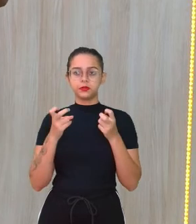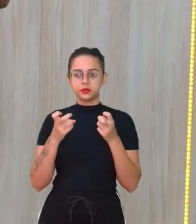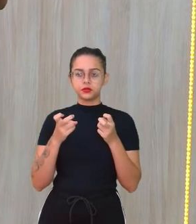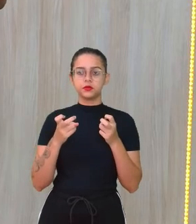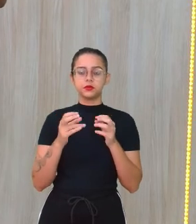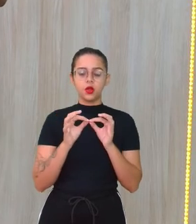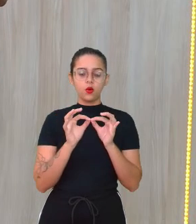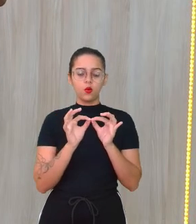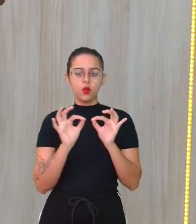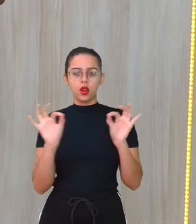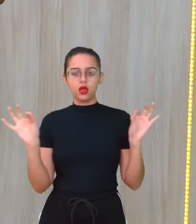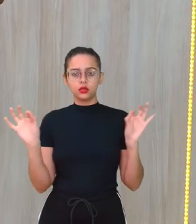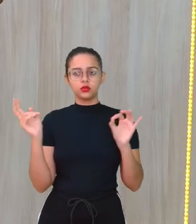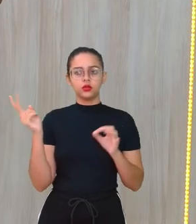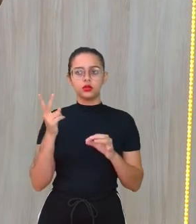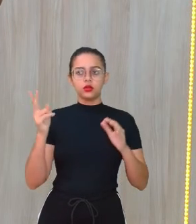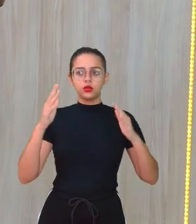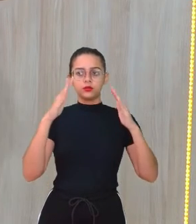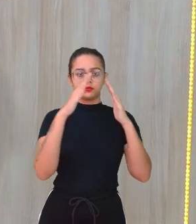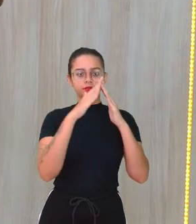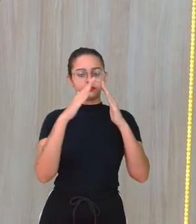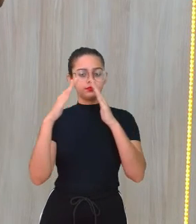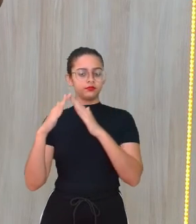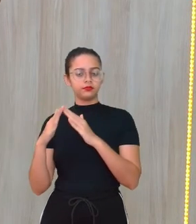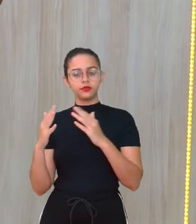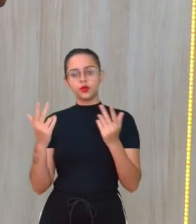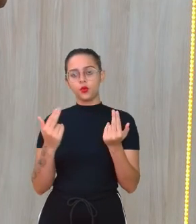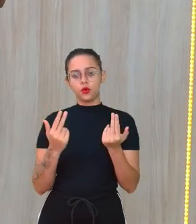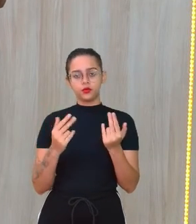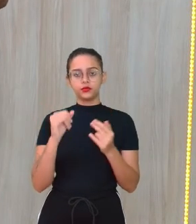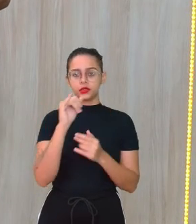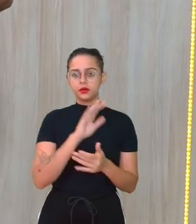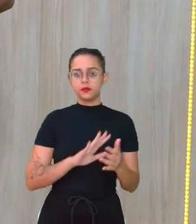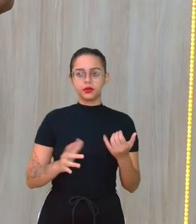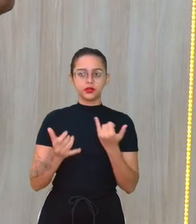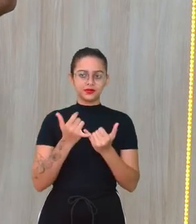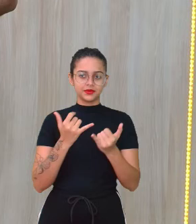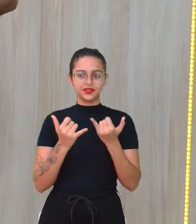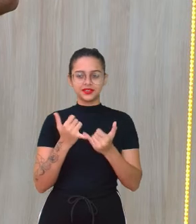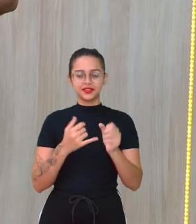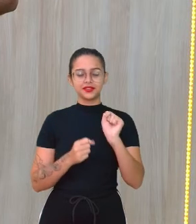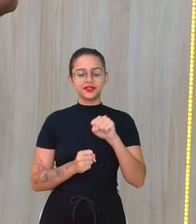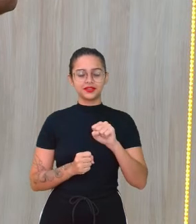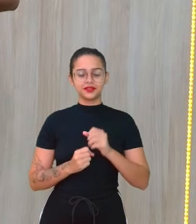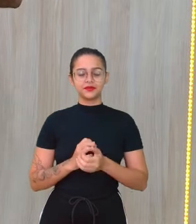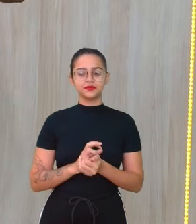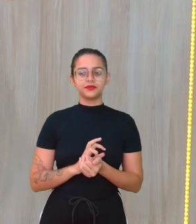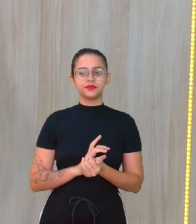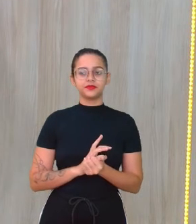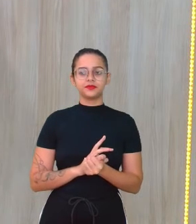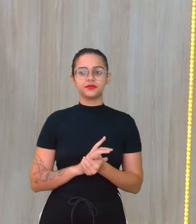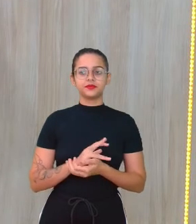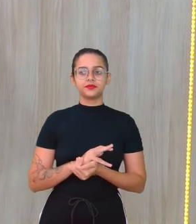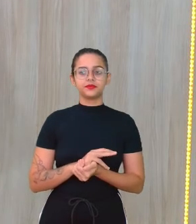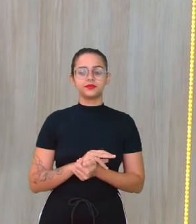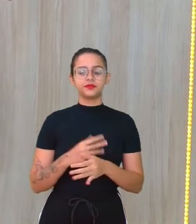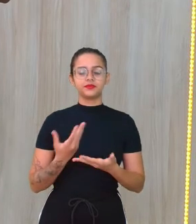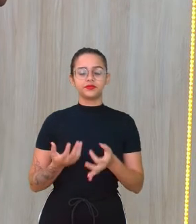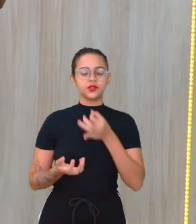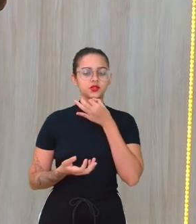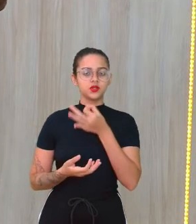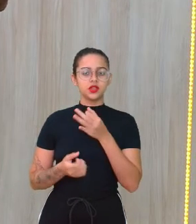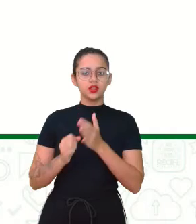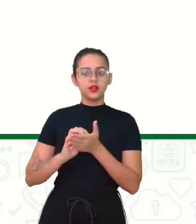a angulação desses tetos, são iguais, ou seja, as figuras são semelhantes, tá certo? E como sugestão